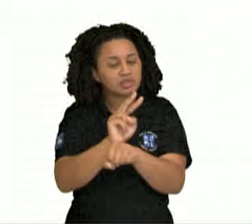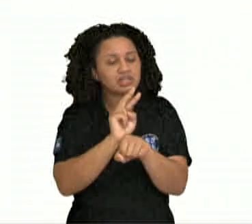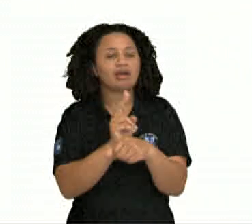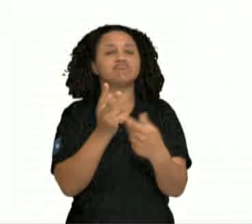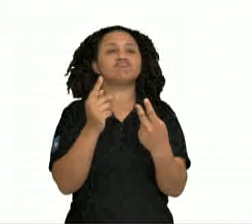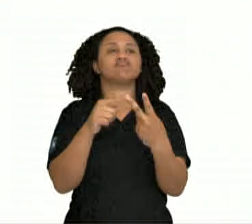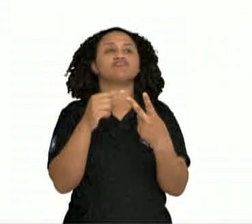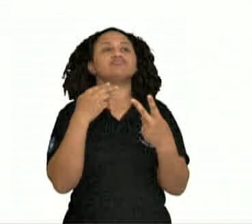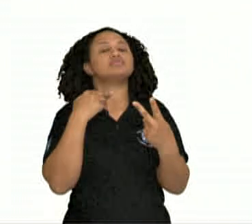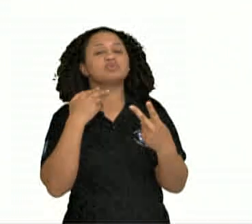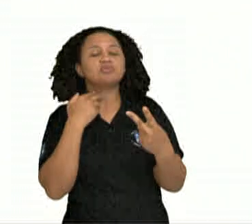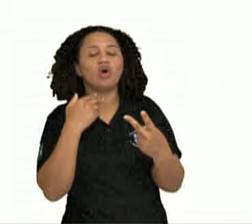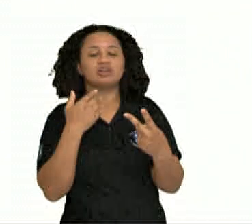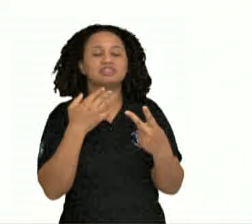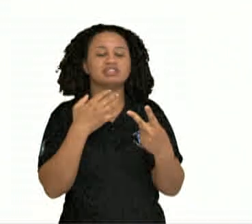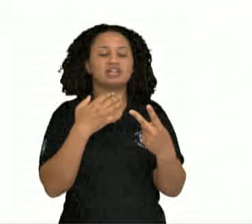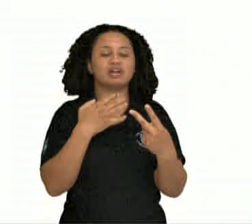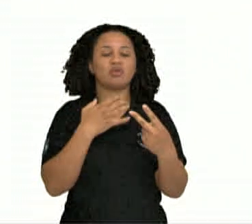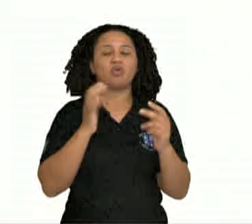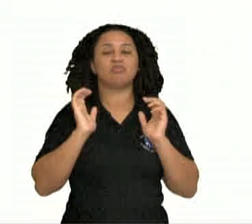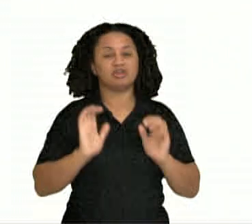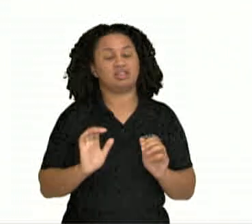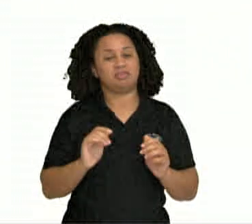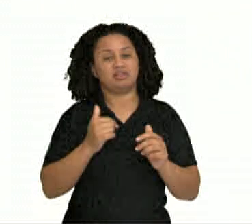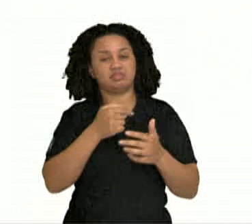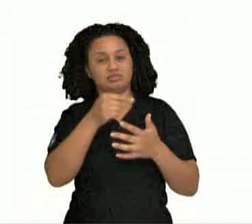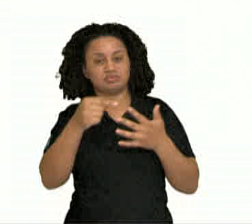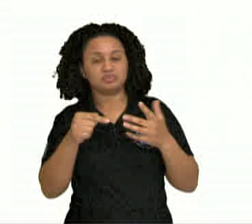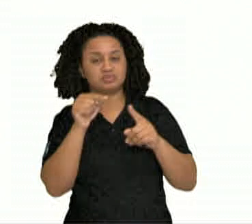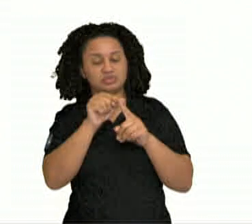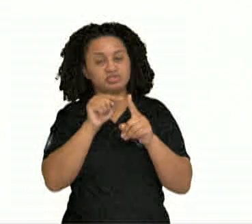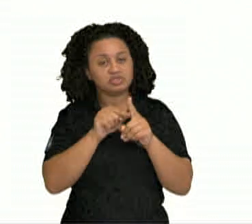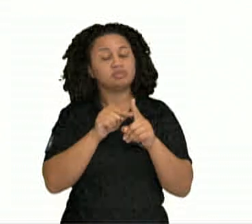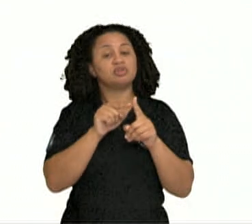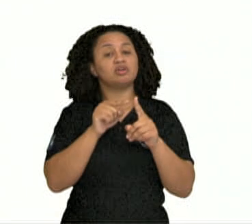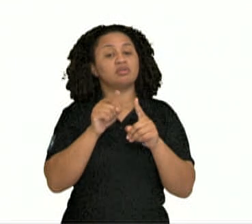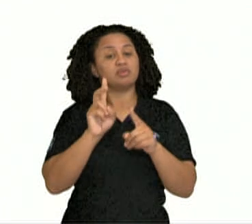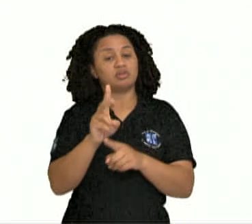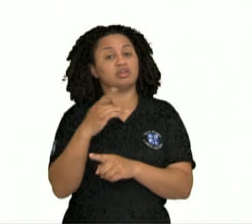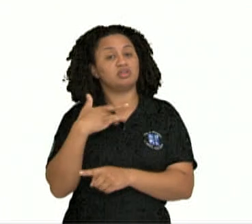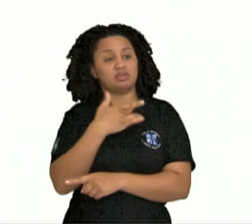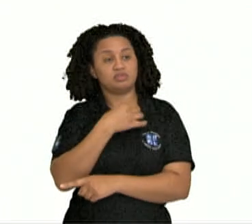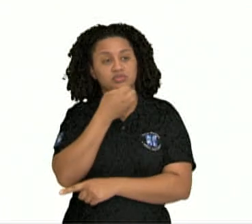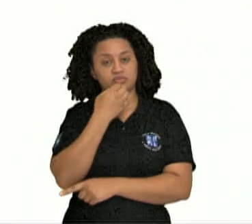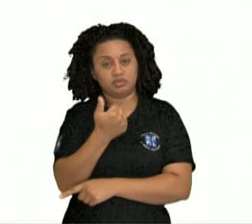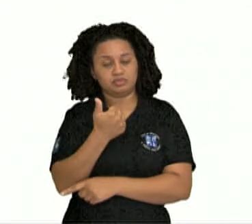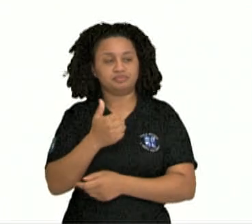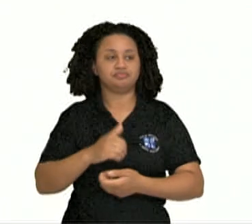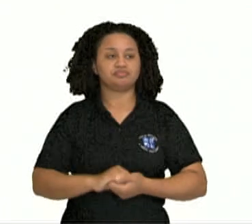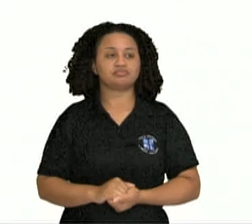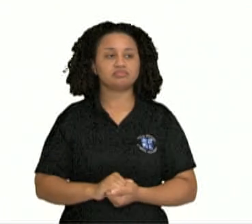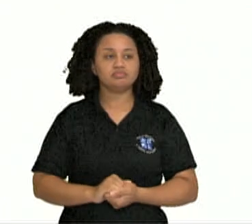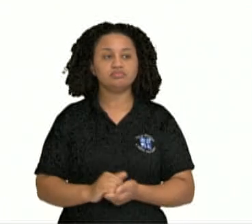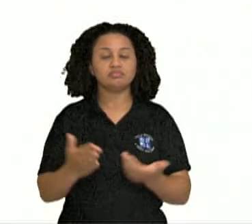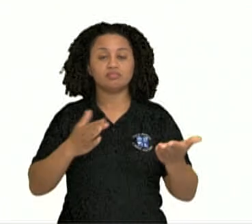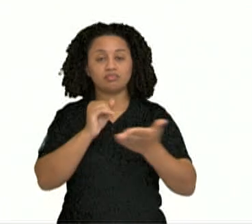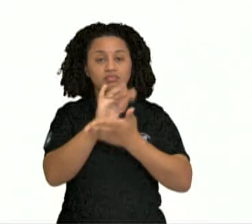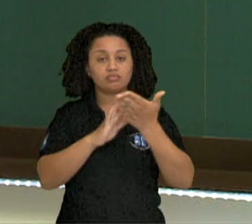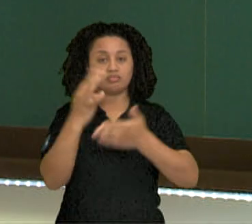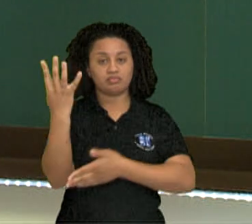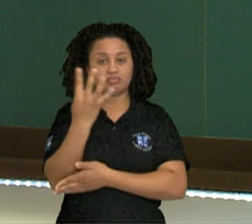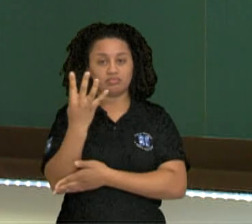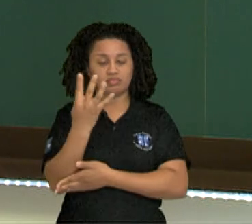pode proceder de algumas maneiras para preservar sua saúde. Vamos para a atividade 4